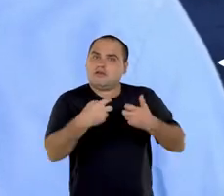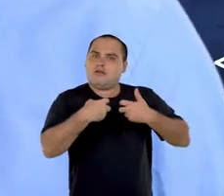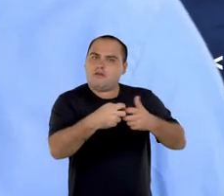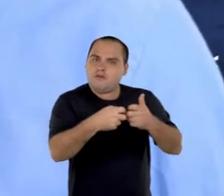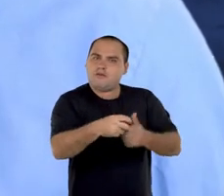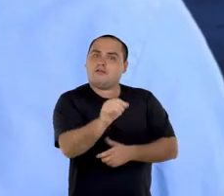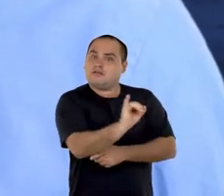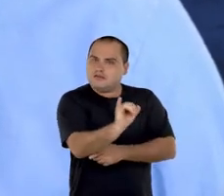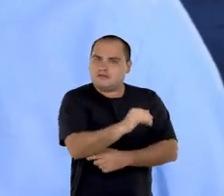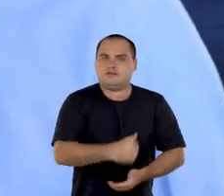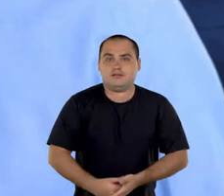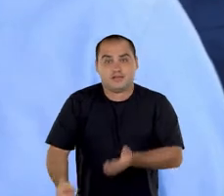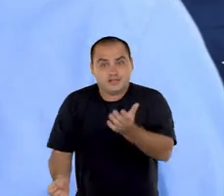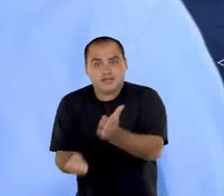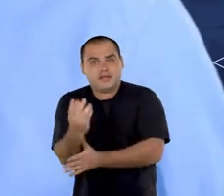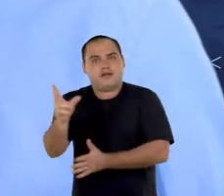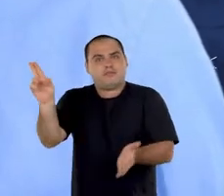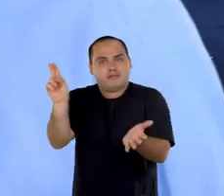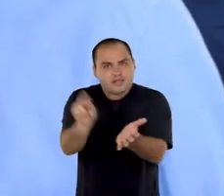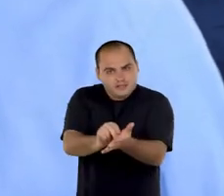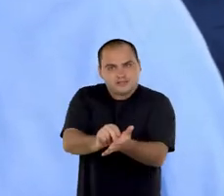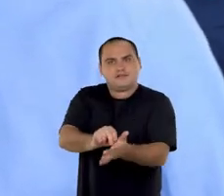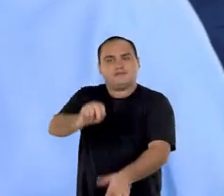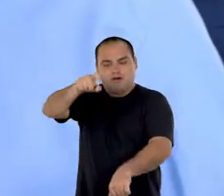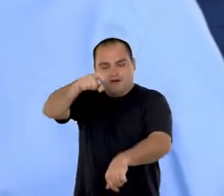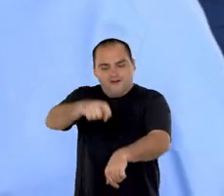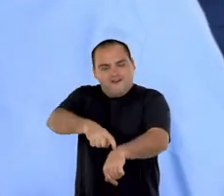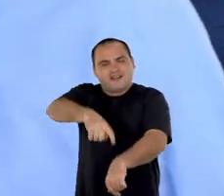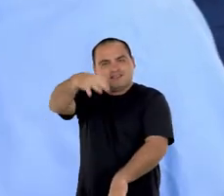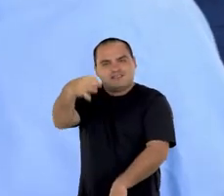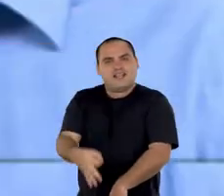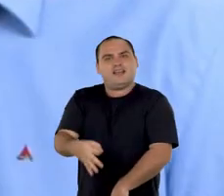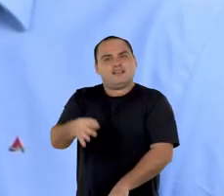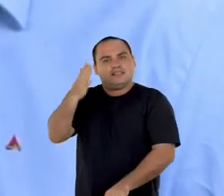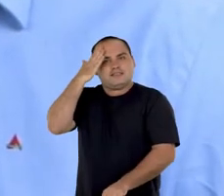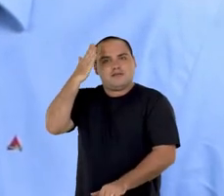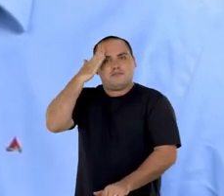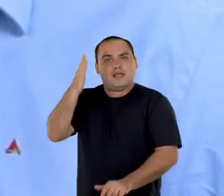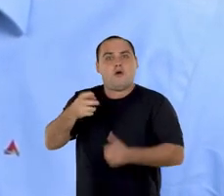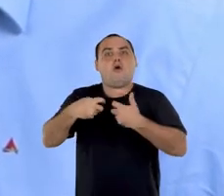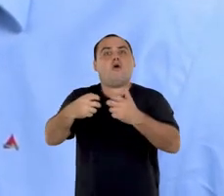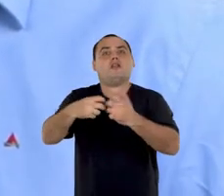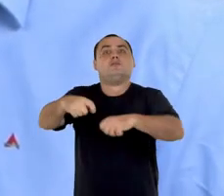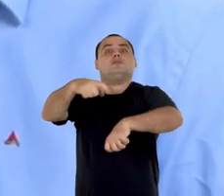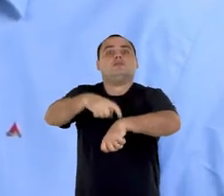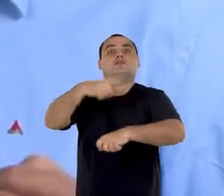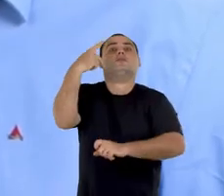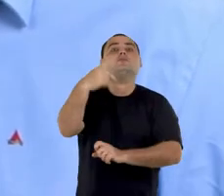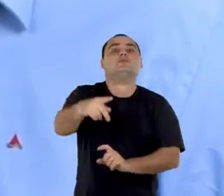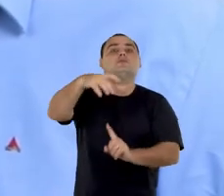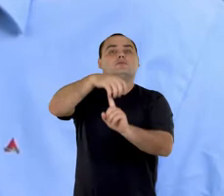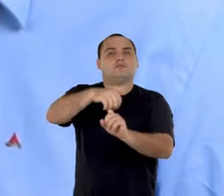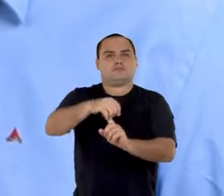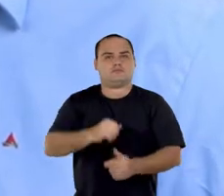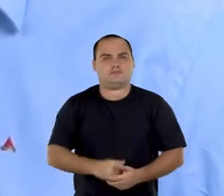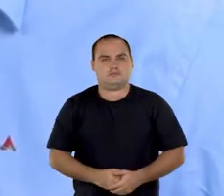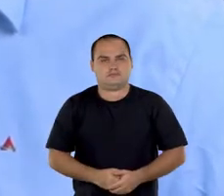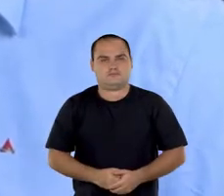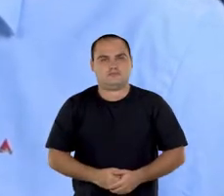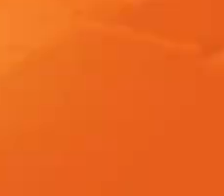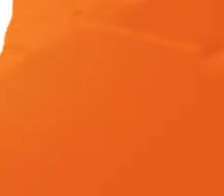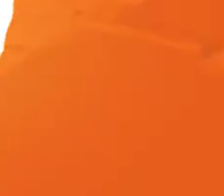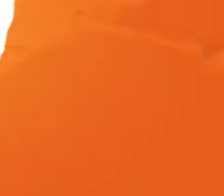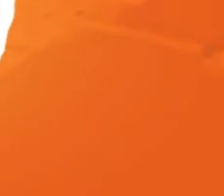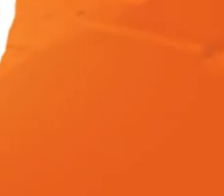transporte coletivo e a criação do aplicativo Hora Certa. Você saberá a que horas o ônibus passa no seu